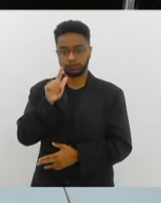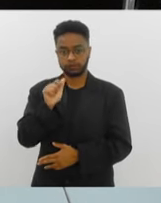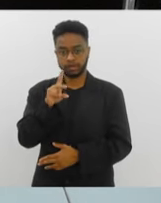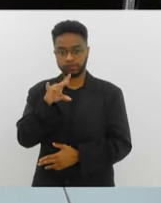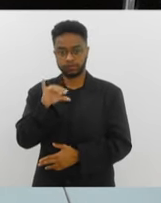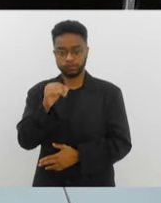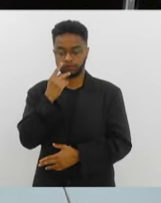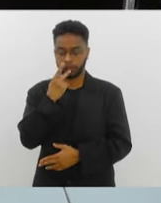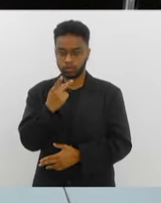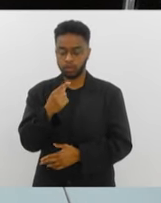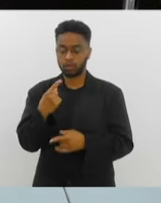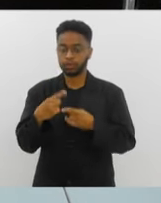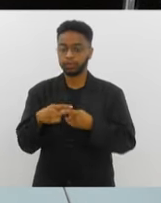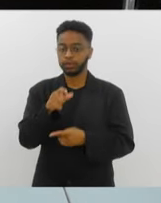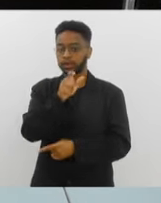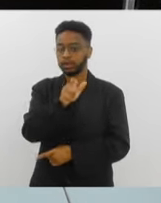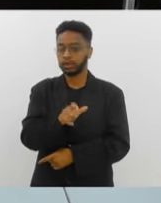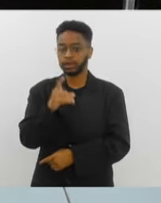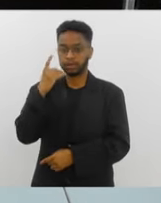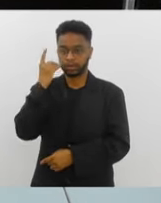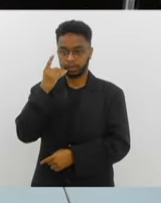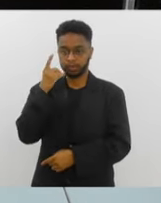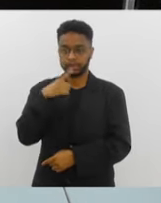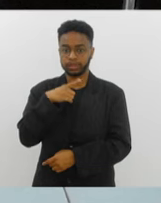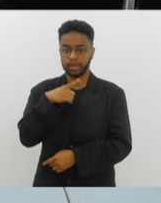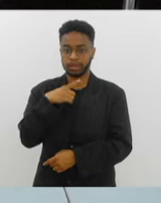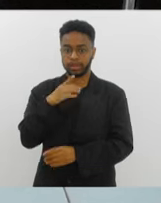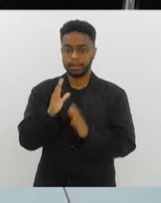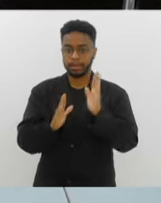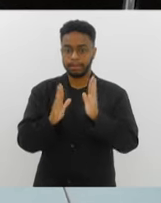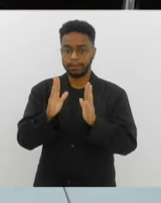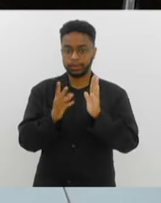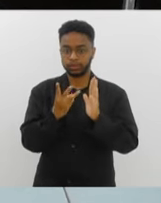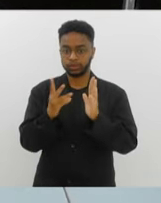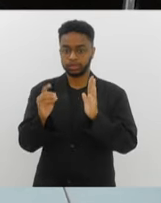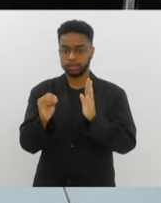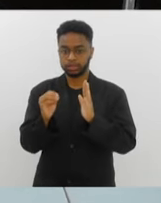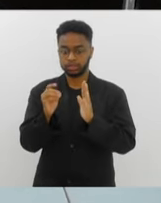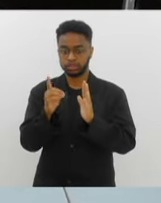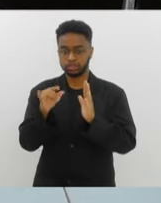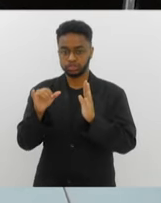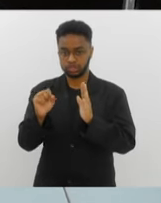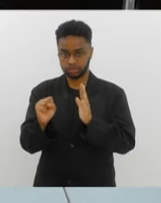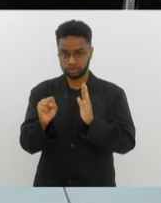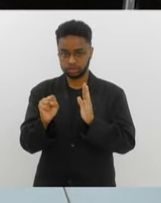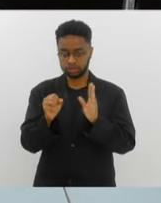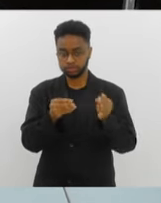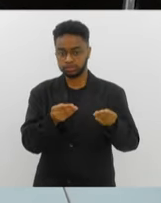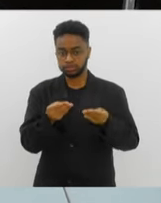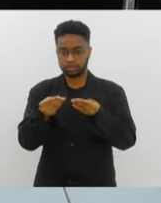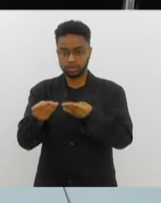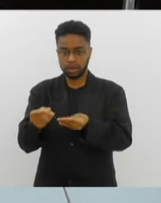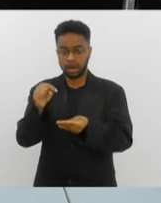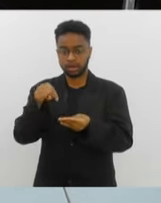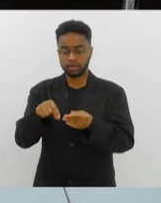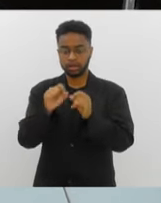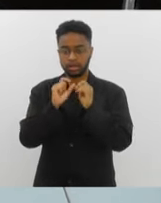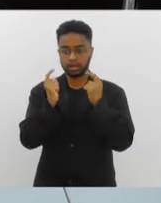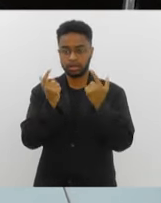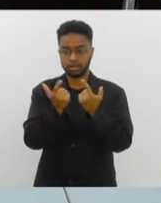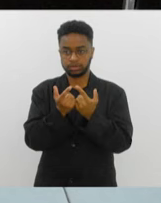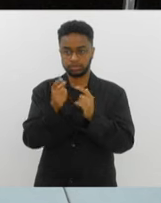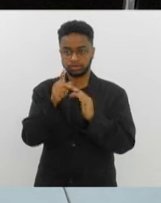o deputado Serafini, nesse tempo de 30 dias da baixa de diligência, apresentar à casa um projeto de